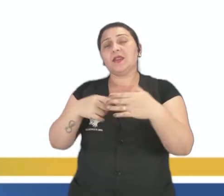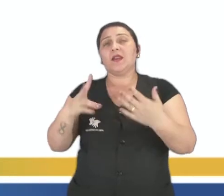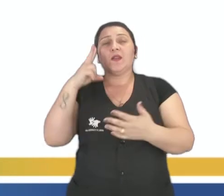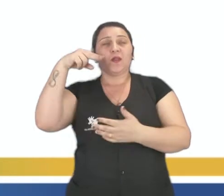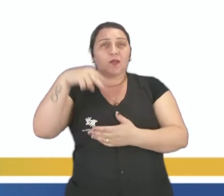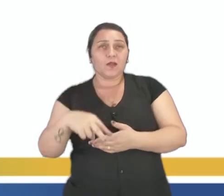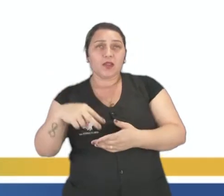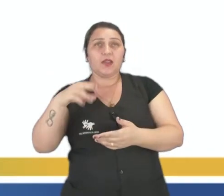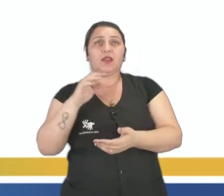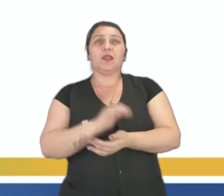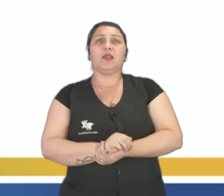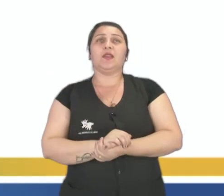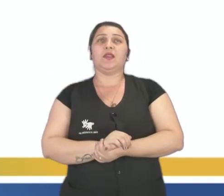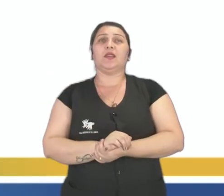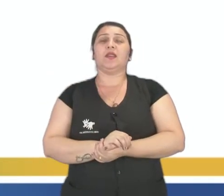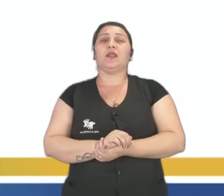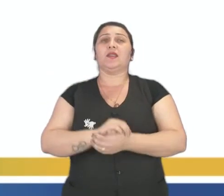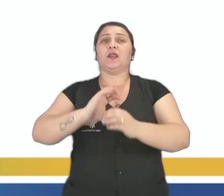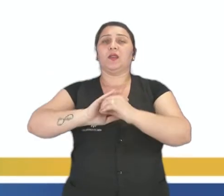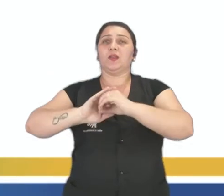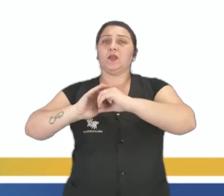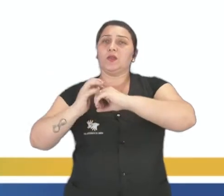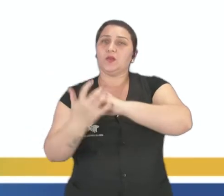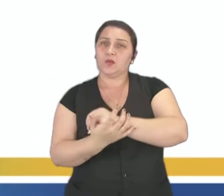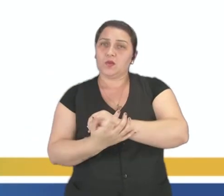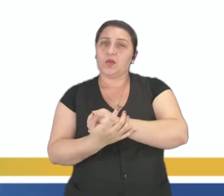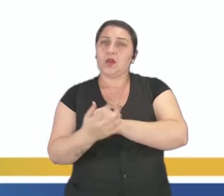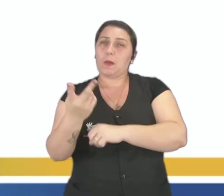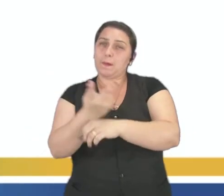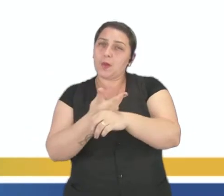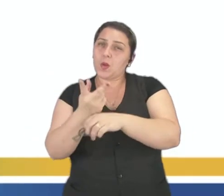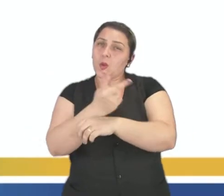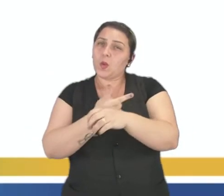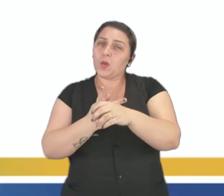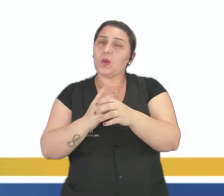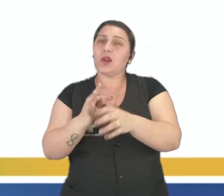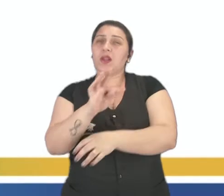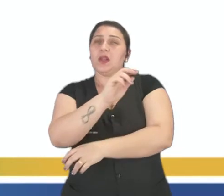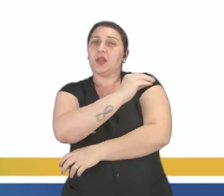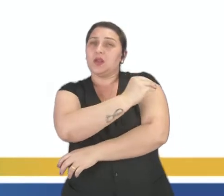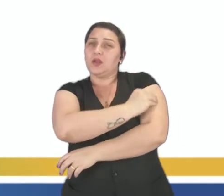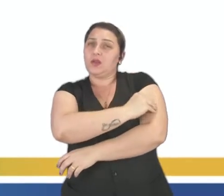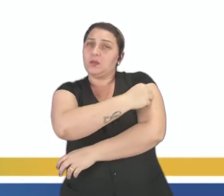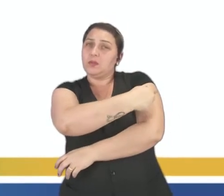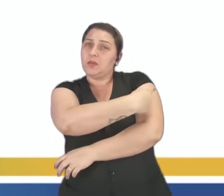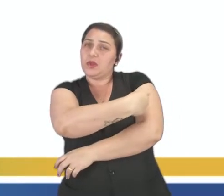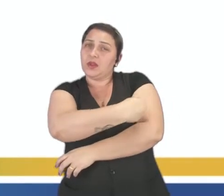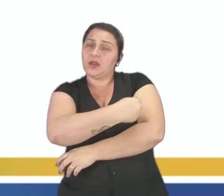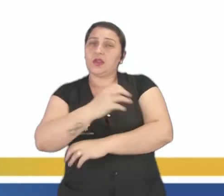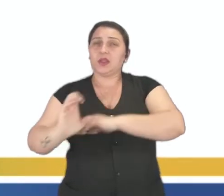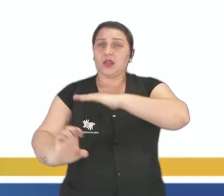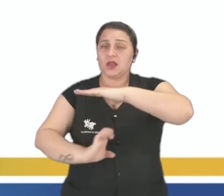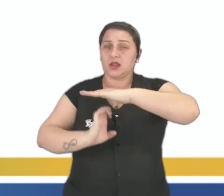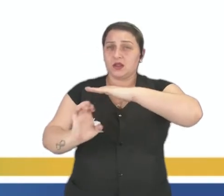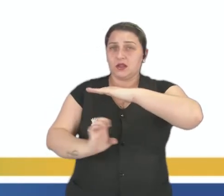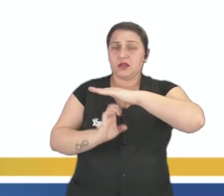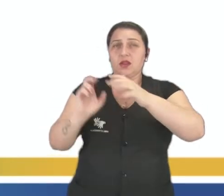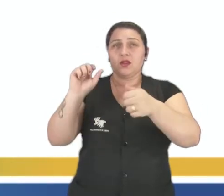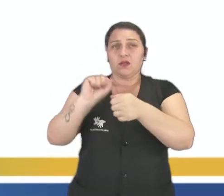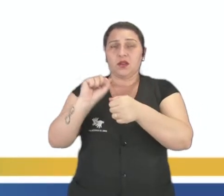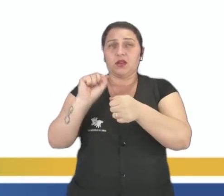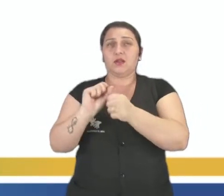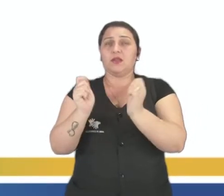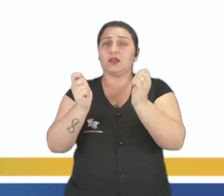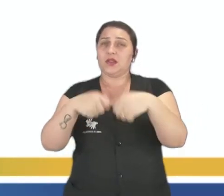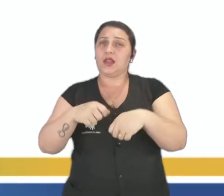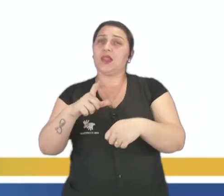questão do Covid, a busca por uma vacina. Então, são investimentos maciços que as empresas fazem investimentos para poder